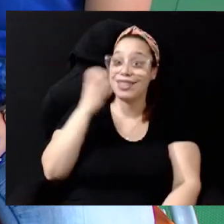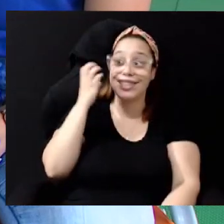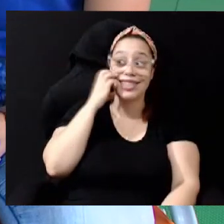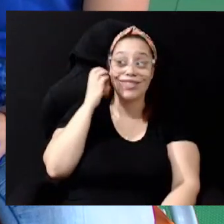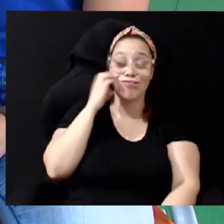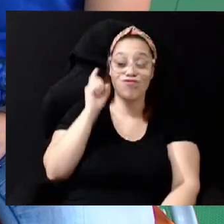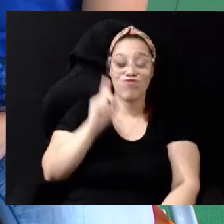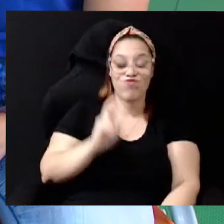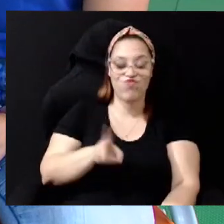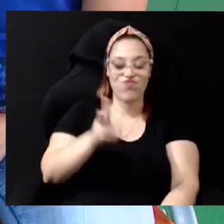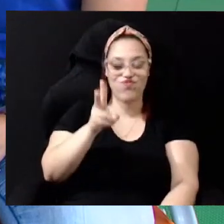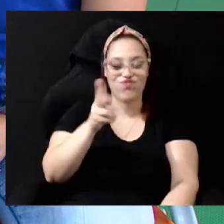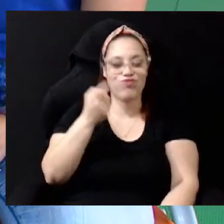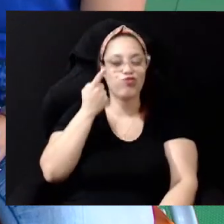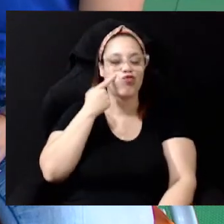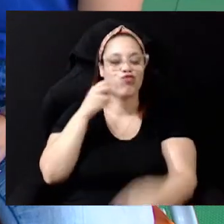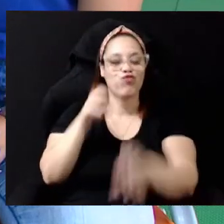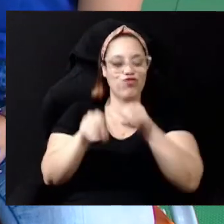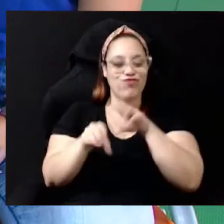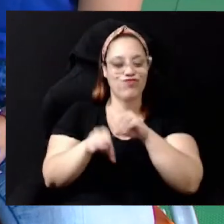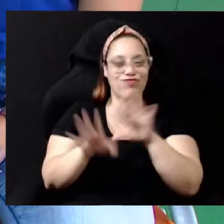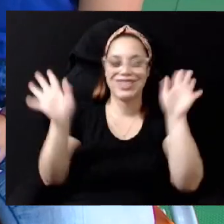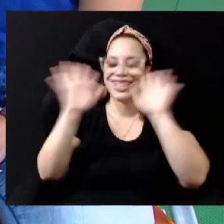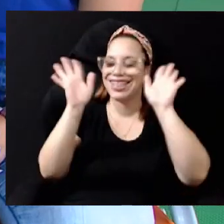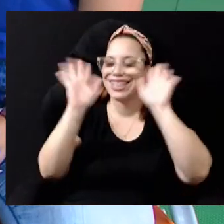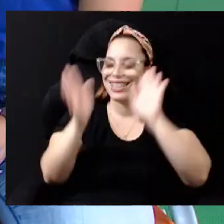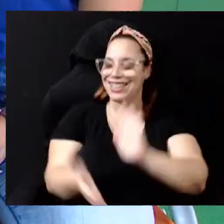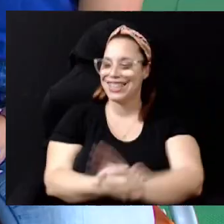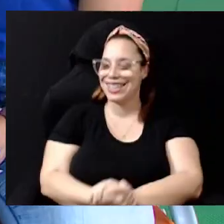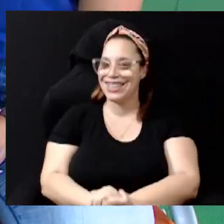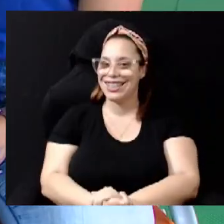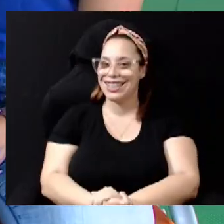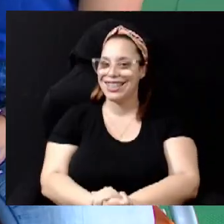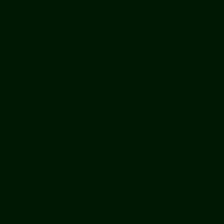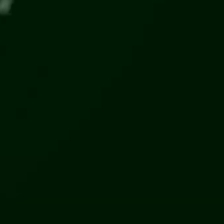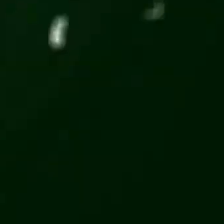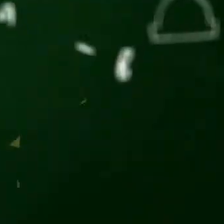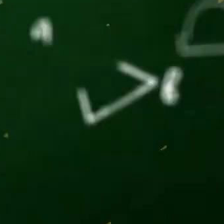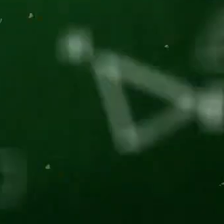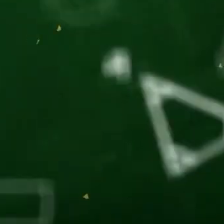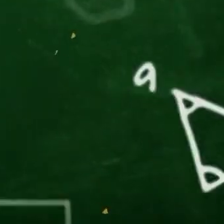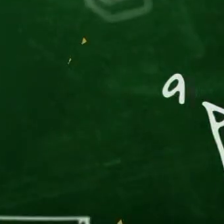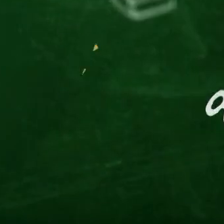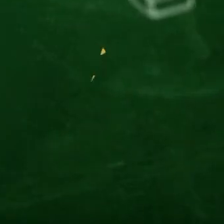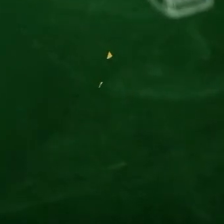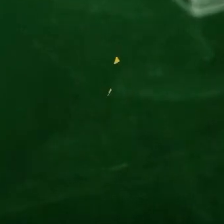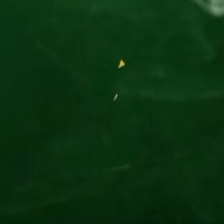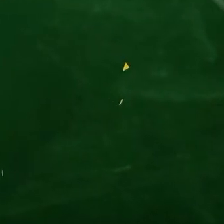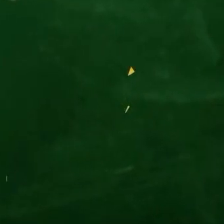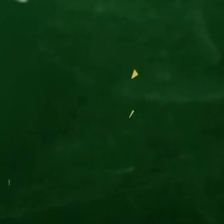pessoal. Bom, eu sou André Aranha e você já sabe, né? Tô sempre de olho na educação. Tchau!